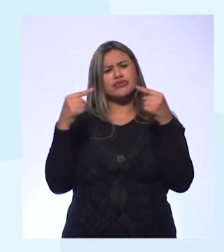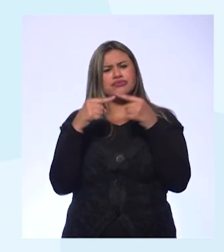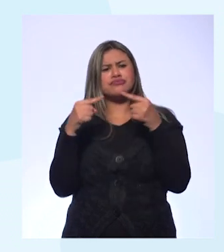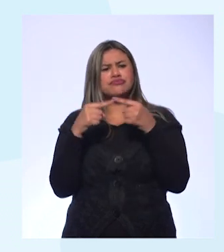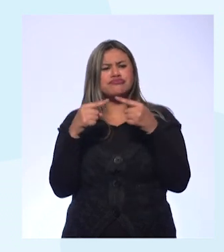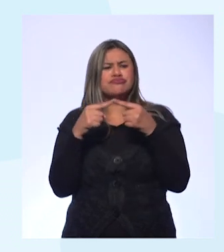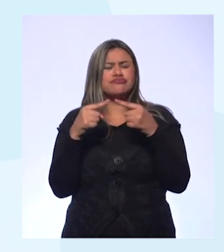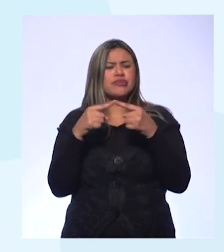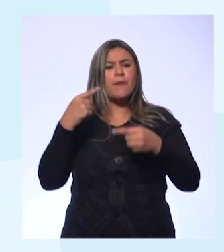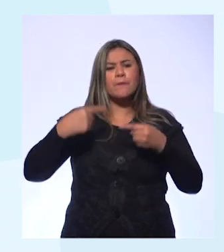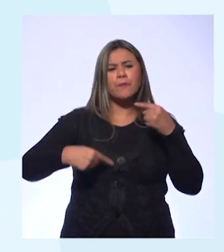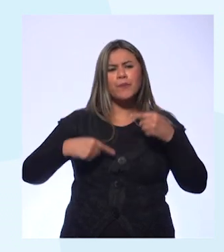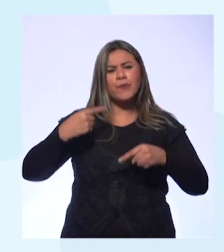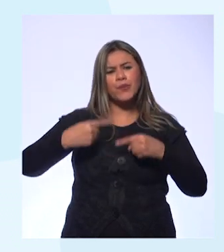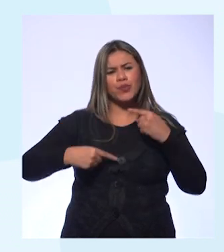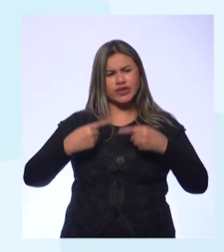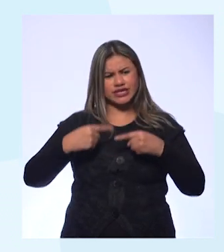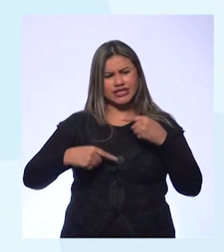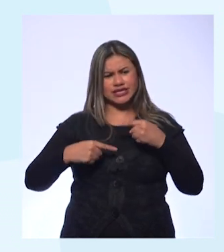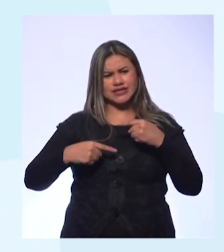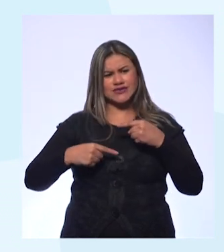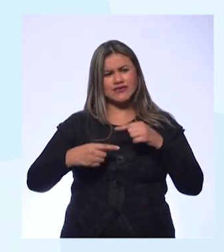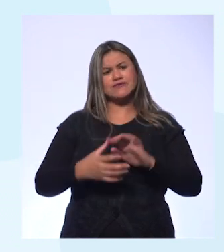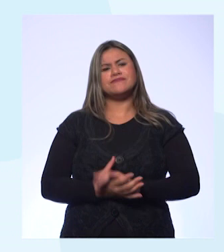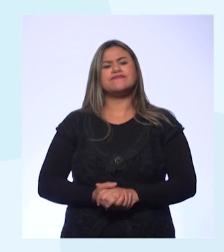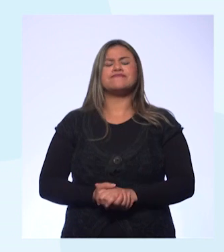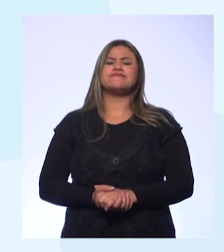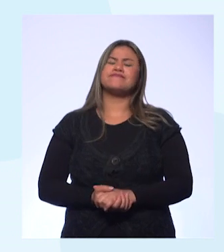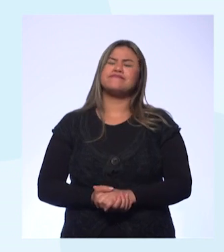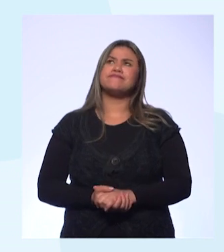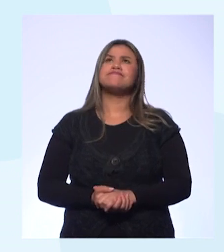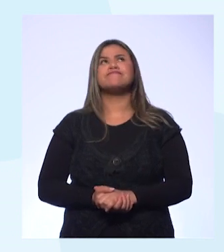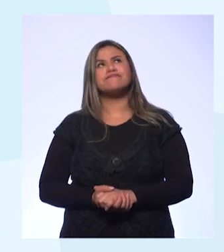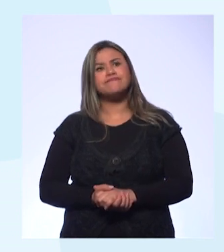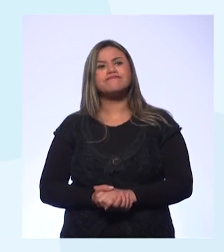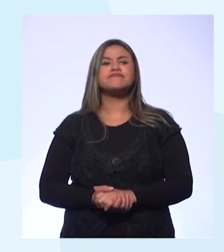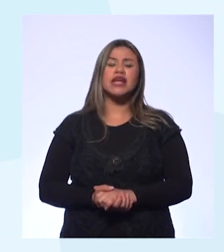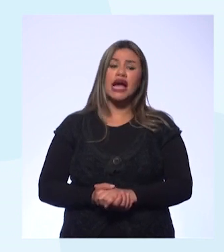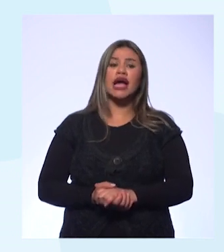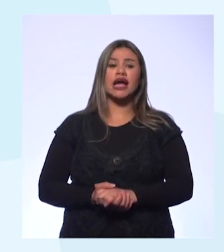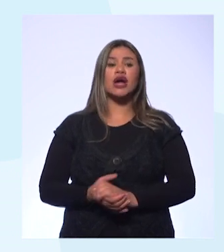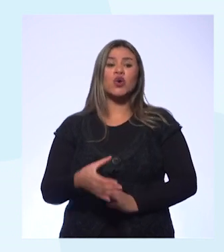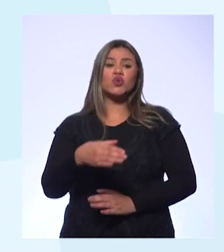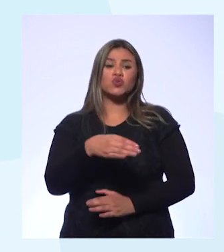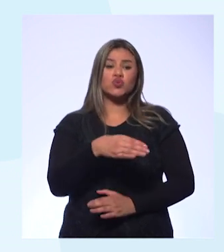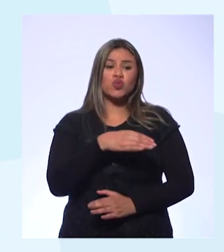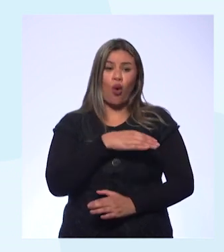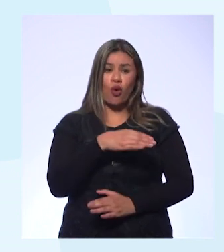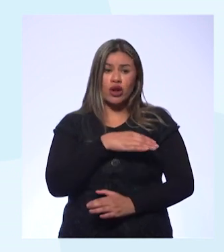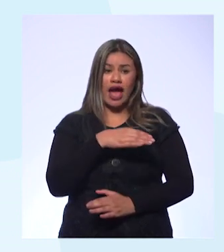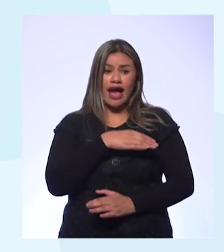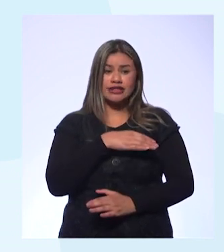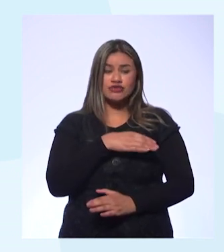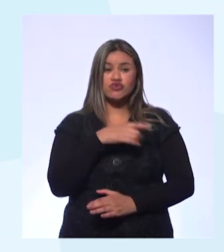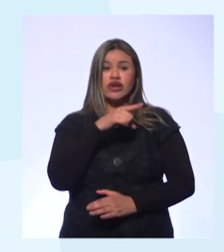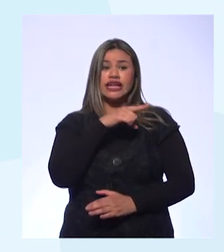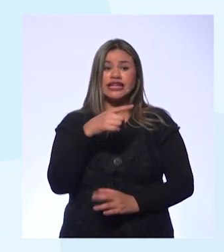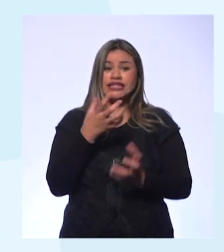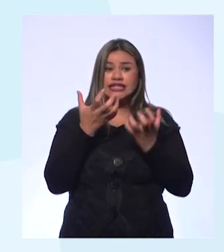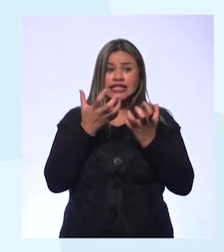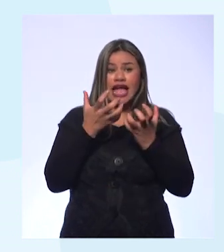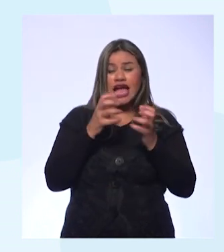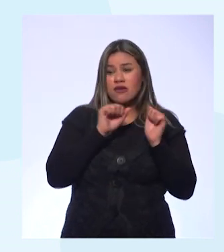questão política uruguaia bom os colorados deles eles têm um interesse invadir o Uruguai